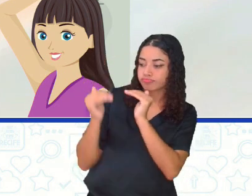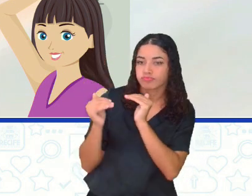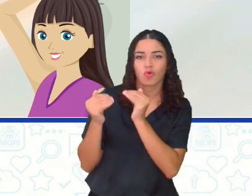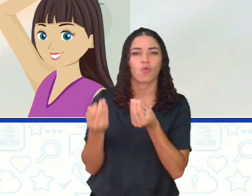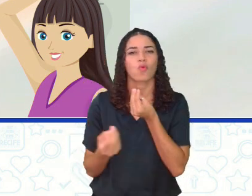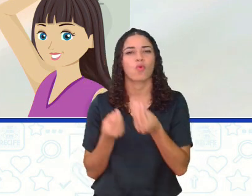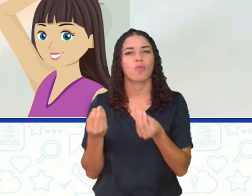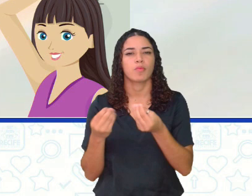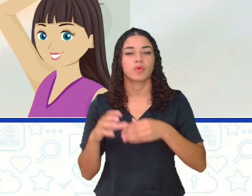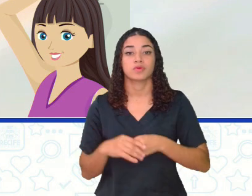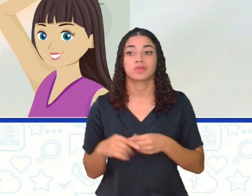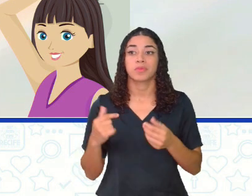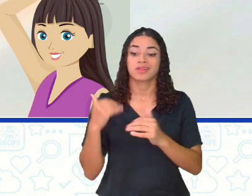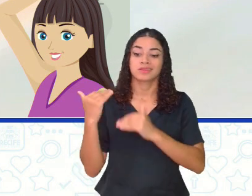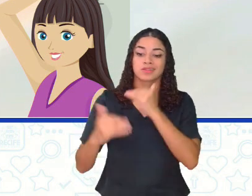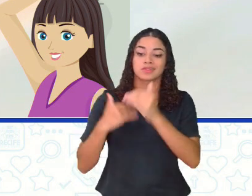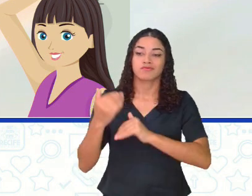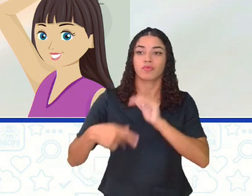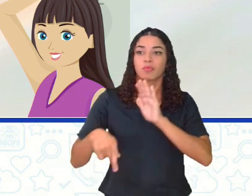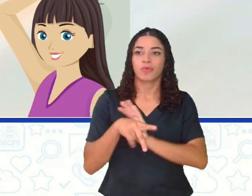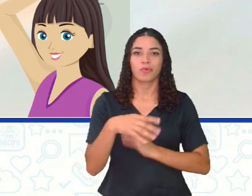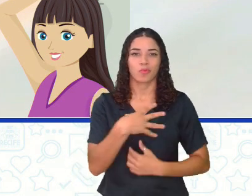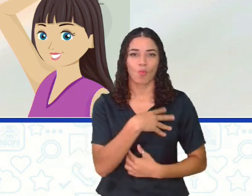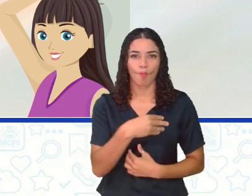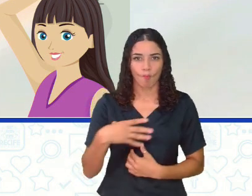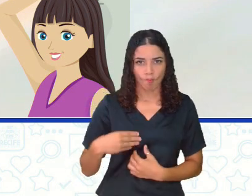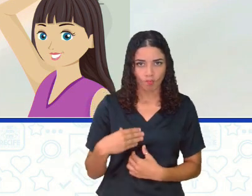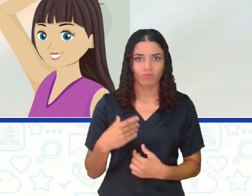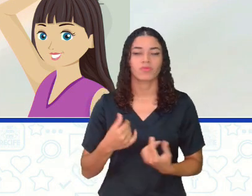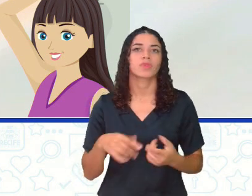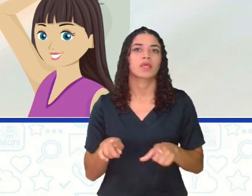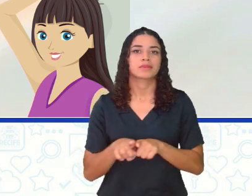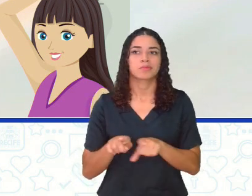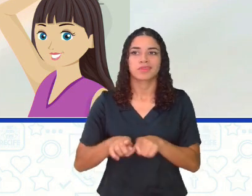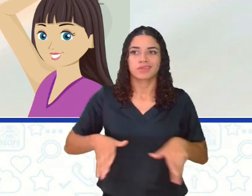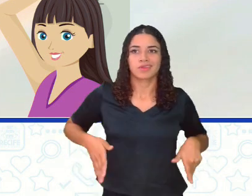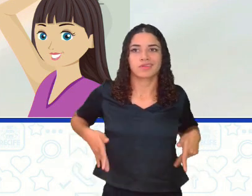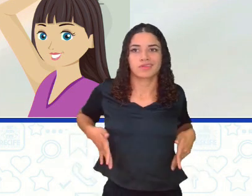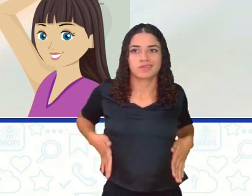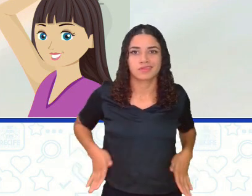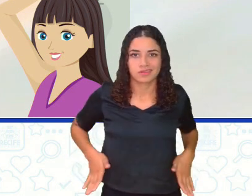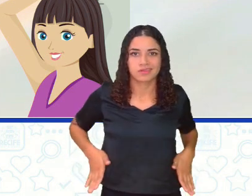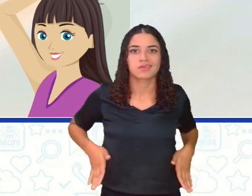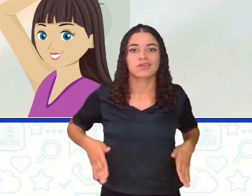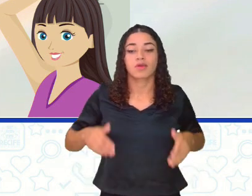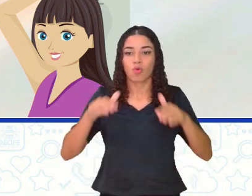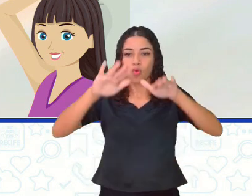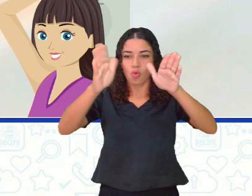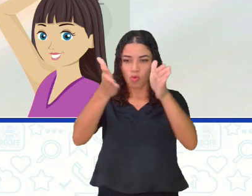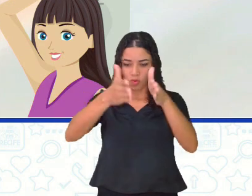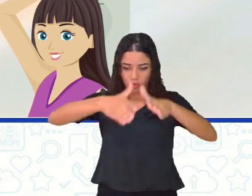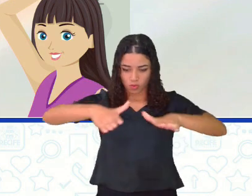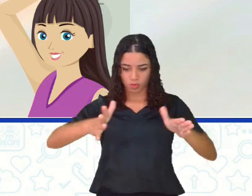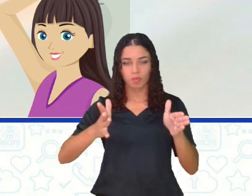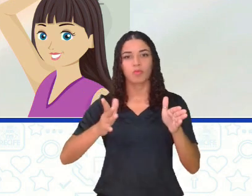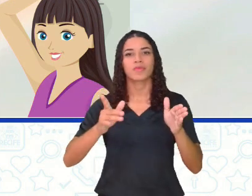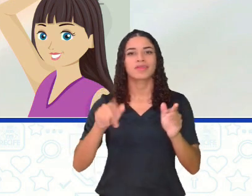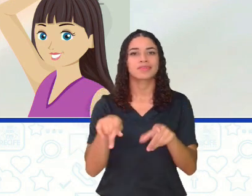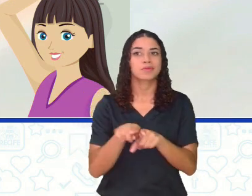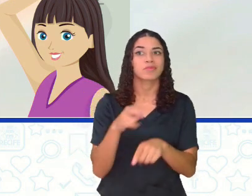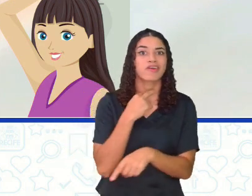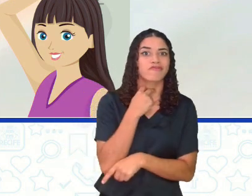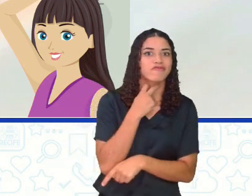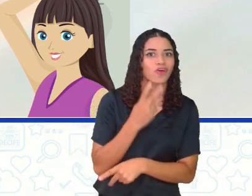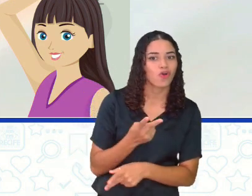vários desenvolvimento das mamas, a questão aí dos quadris, a questão aí da voz. Então são uma série